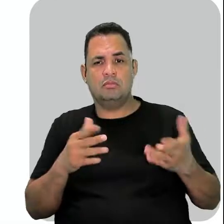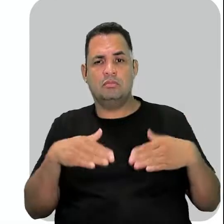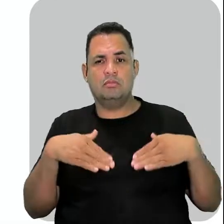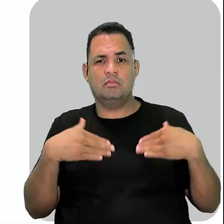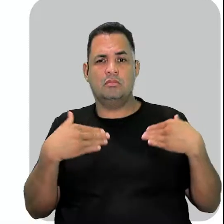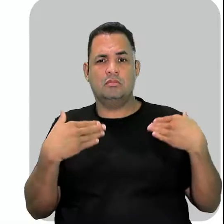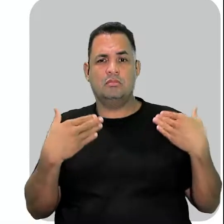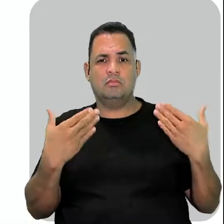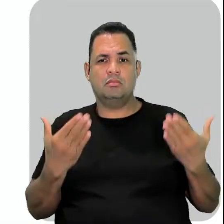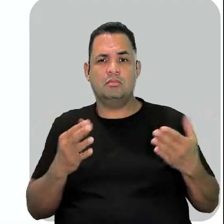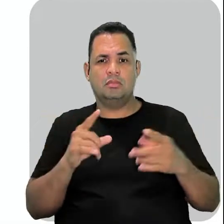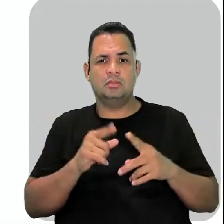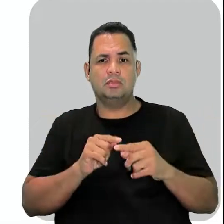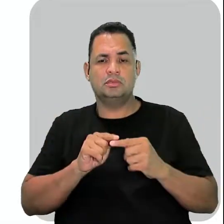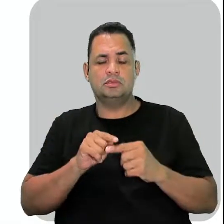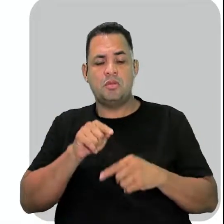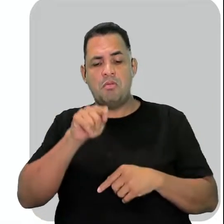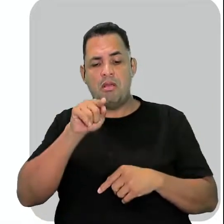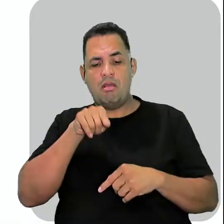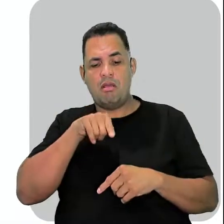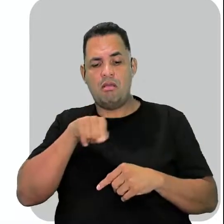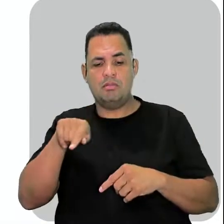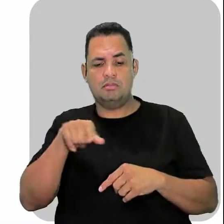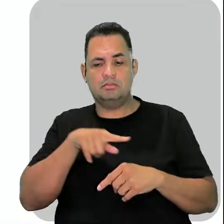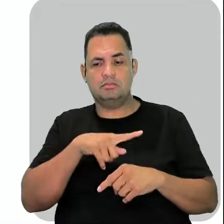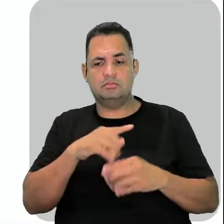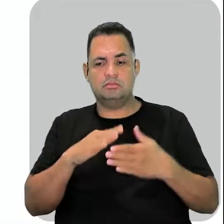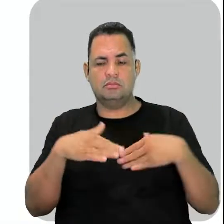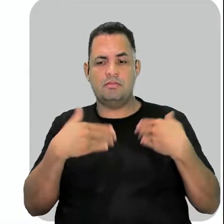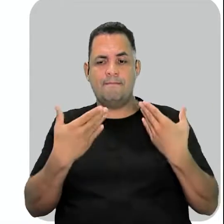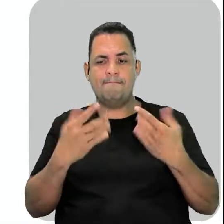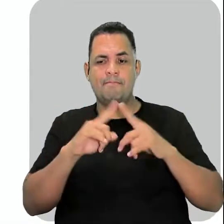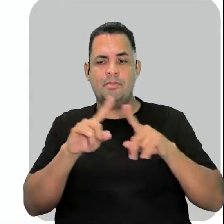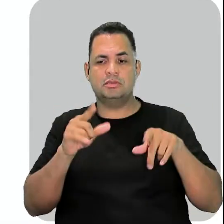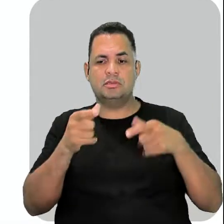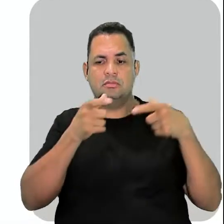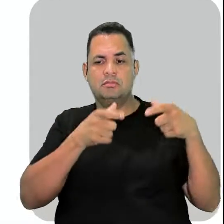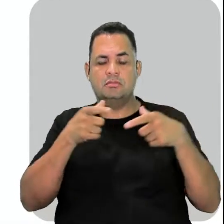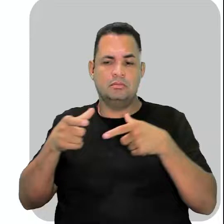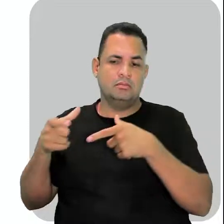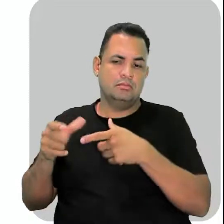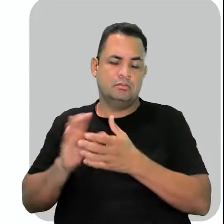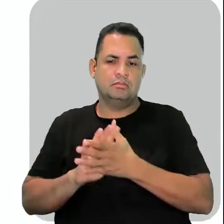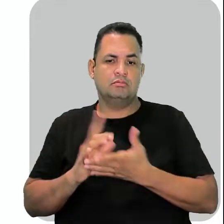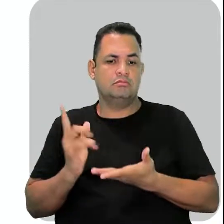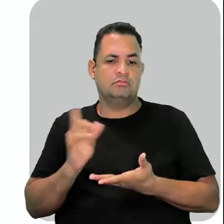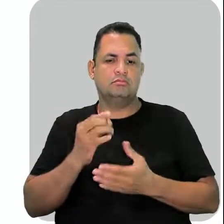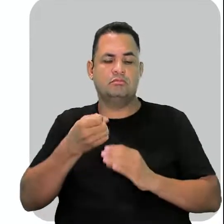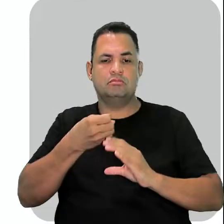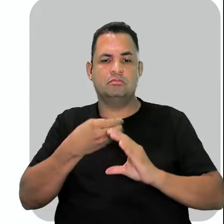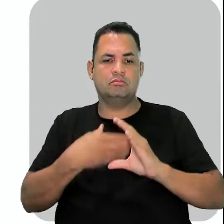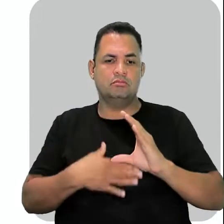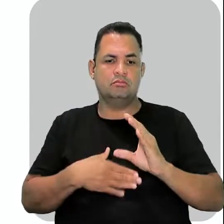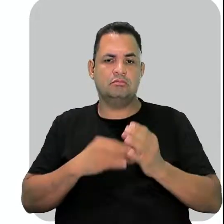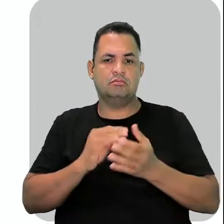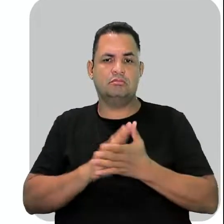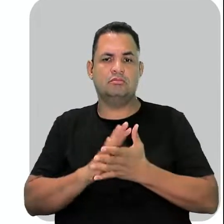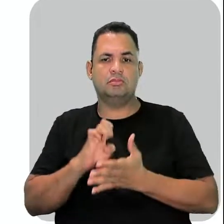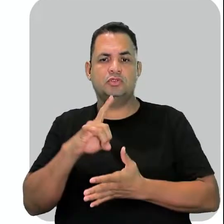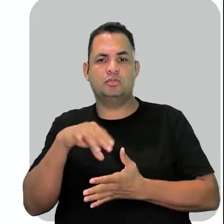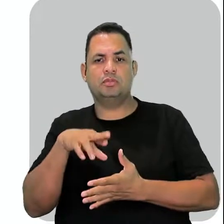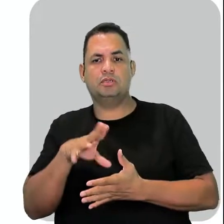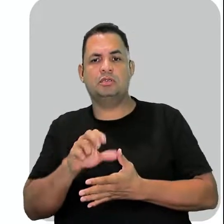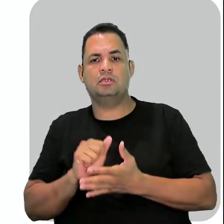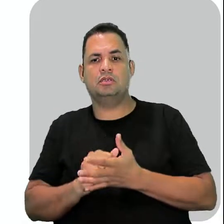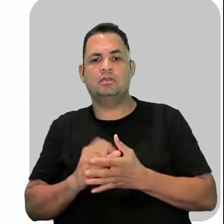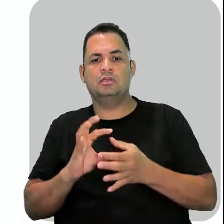exemplo, de uma ramificação. Mas aí, como é a posição dela, não caracteriza isomeria de cadeia,